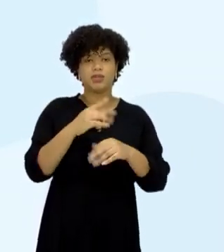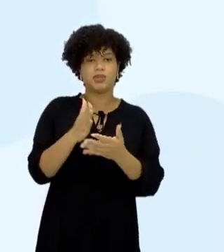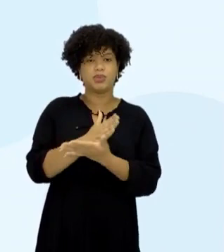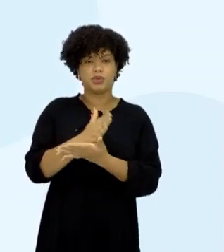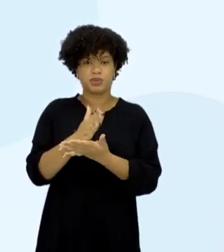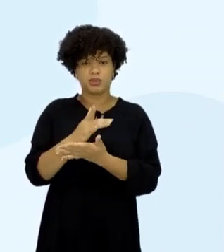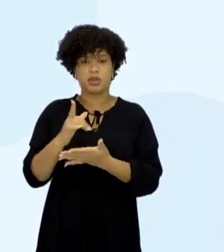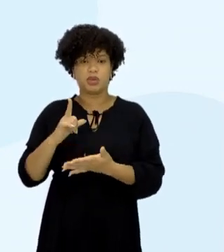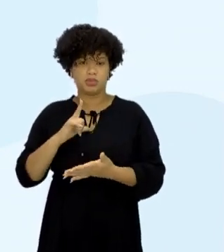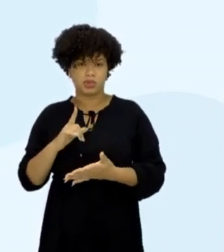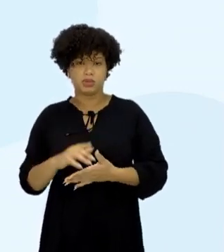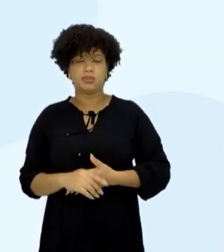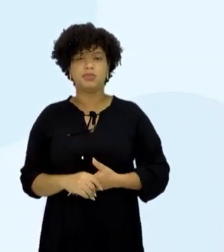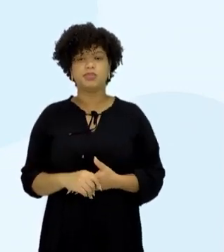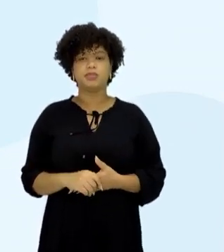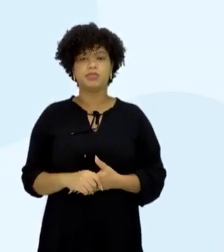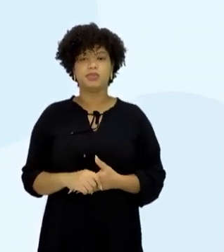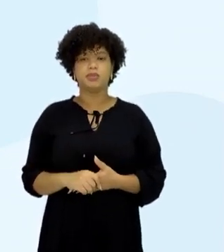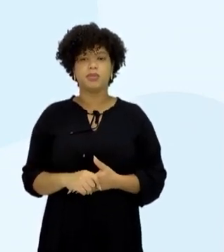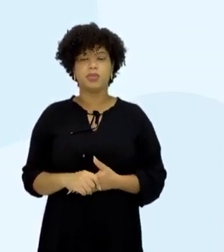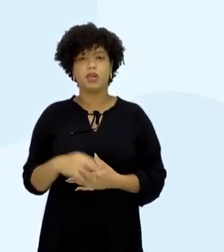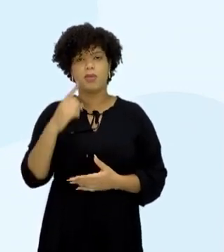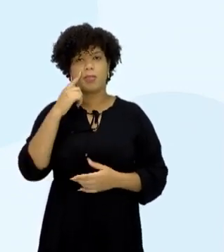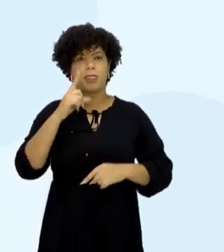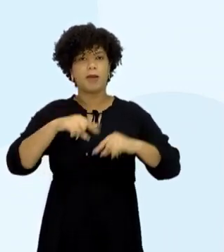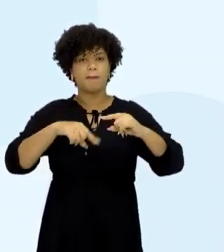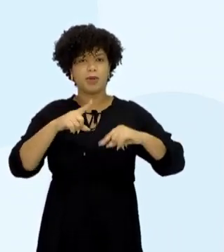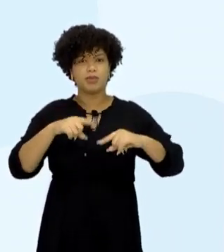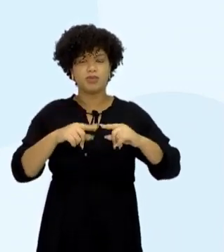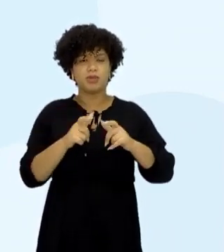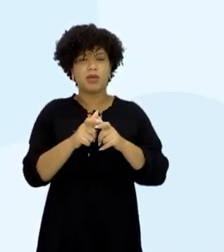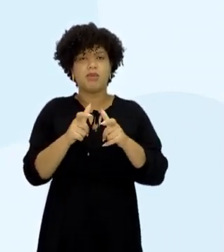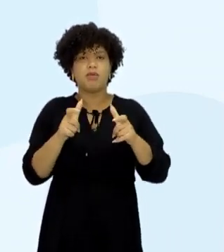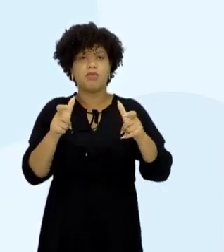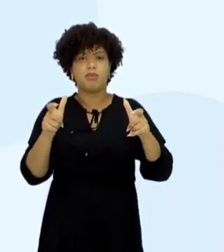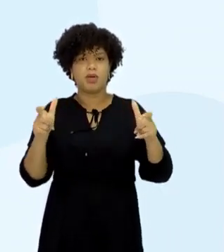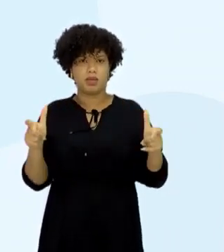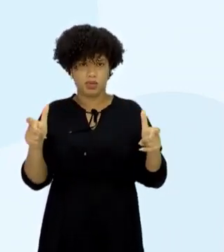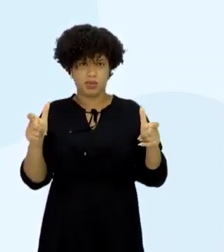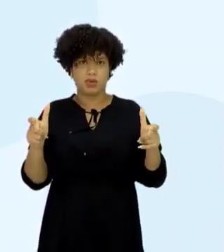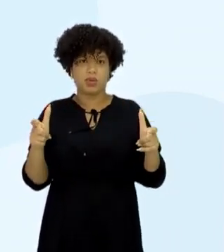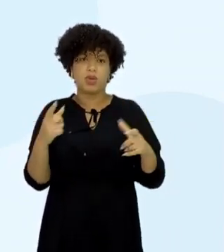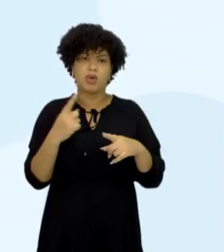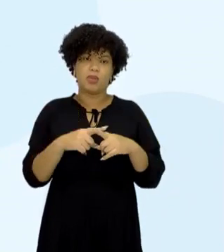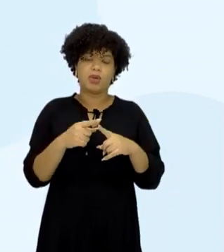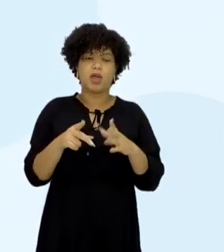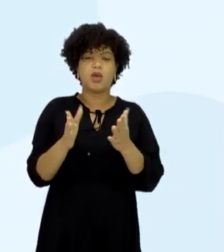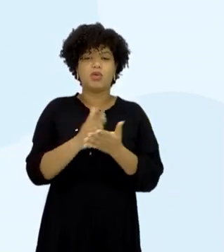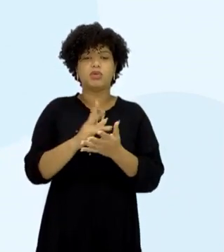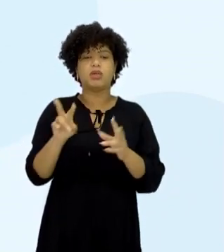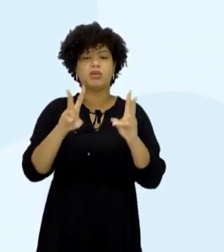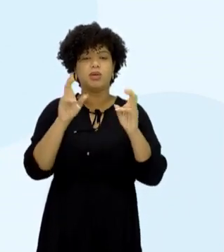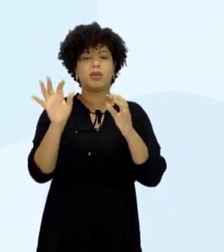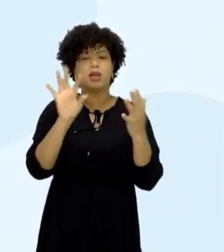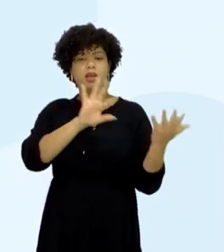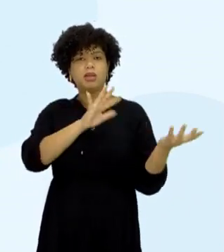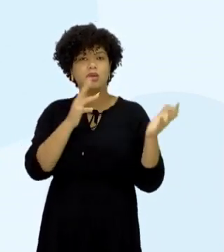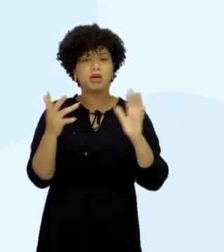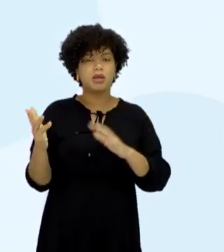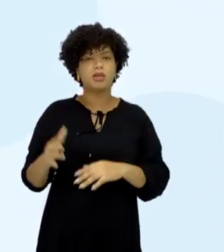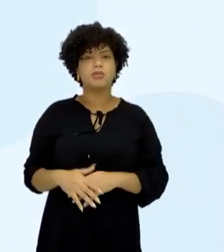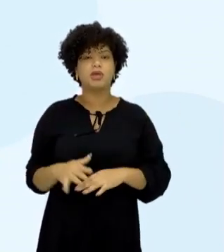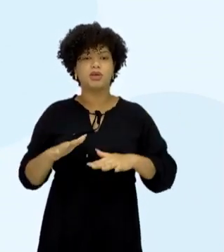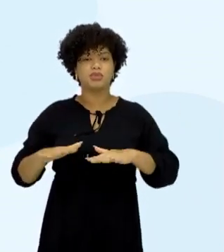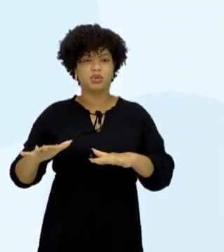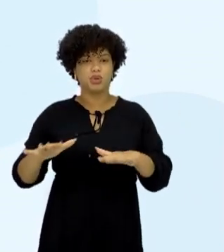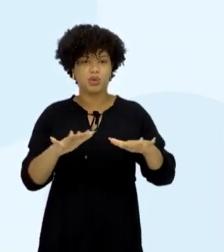têm aí, né, uma produção muito maior do que outros, né, até por questões climáticas, questões de solo.